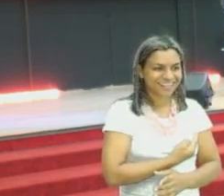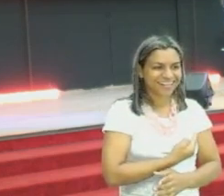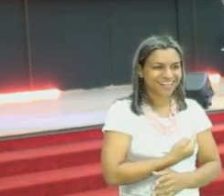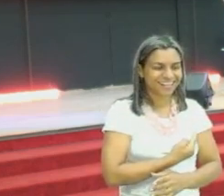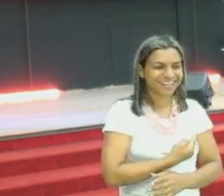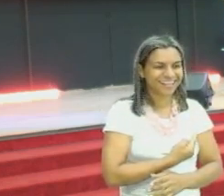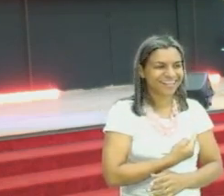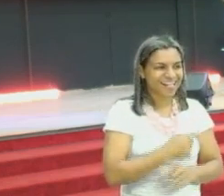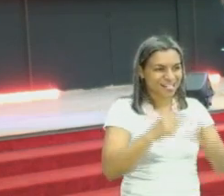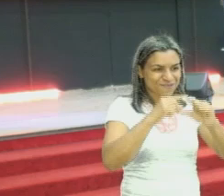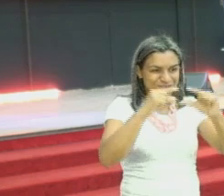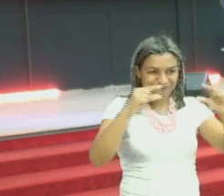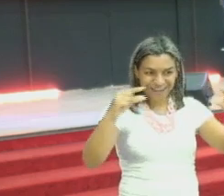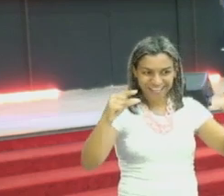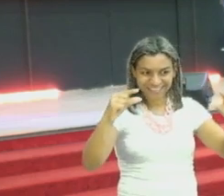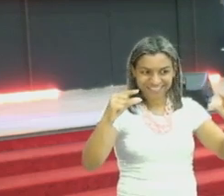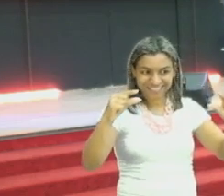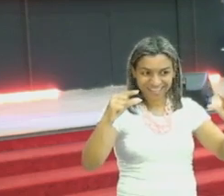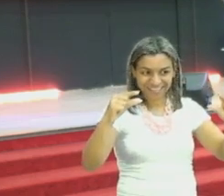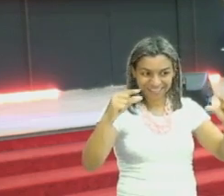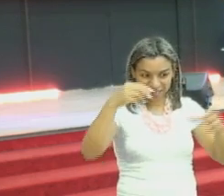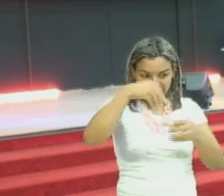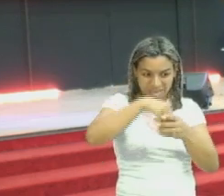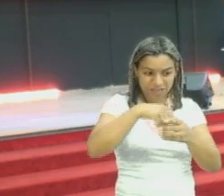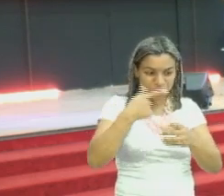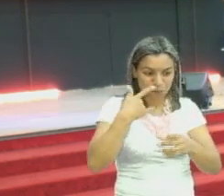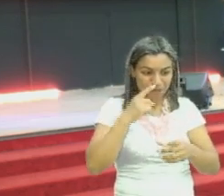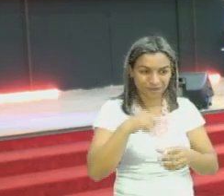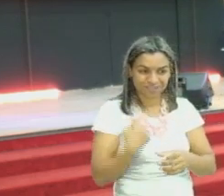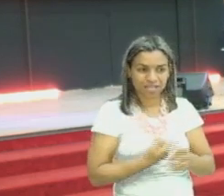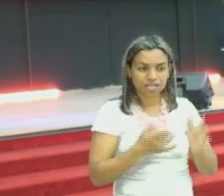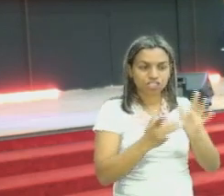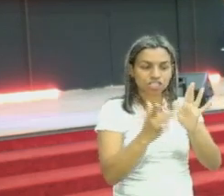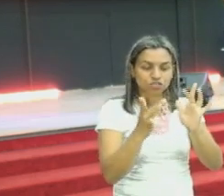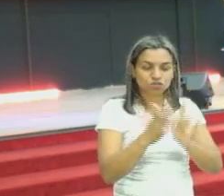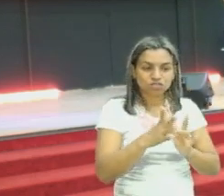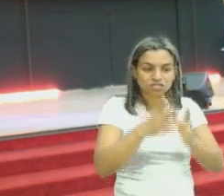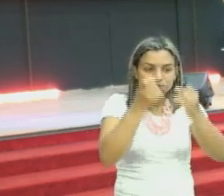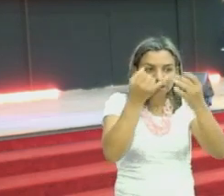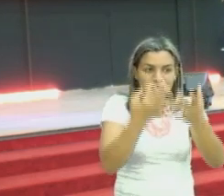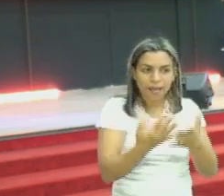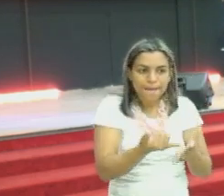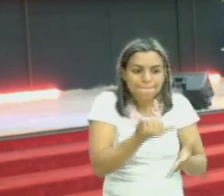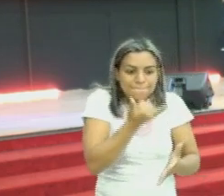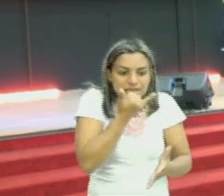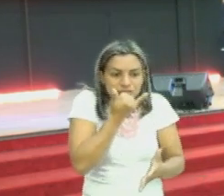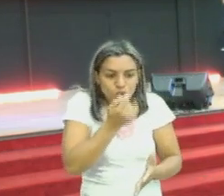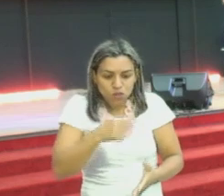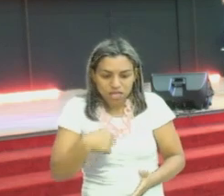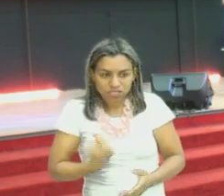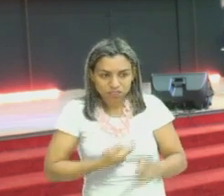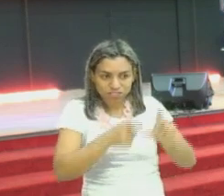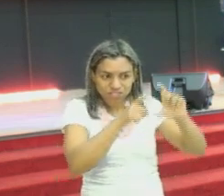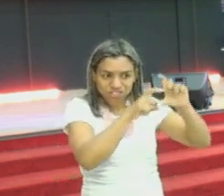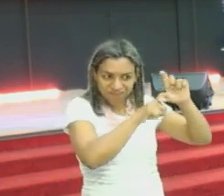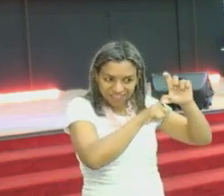Nosso, Jesus disse assim: perdoe as nossas